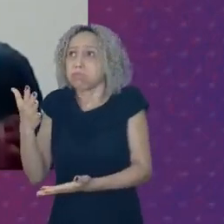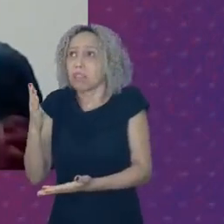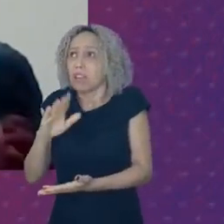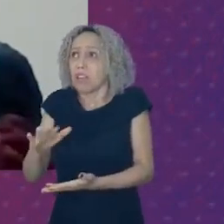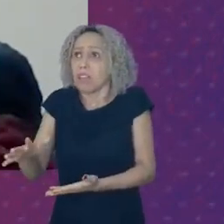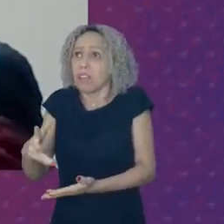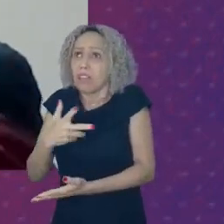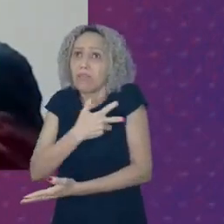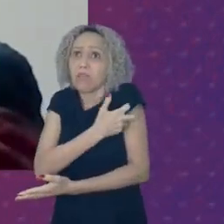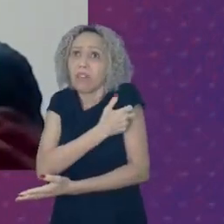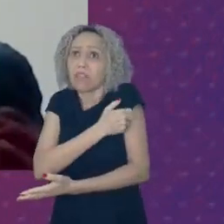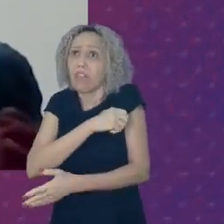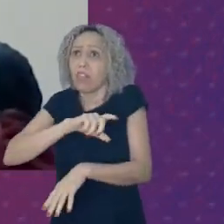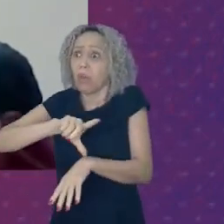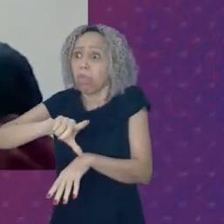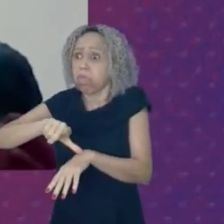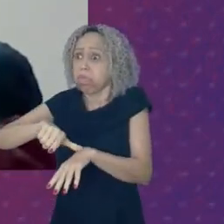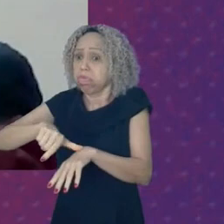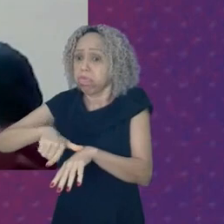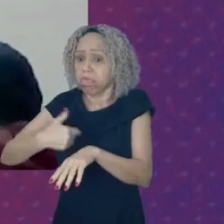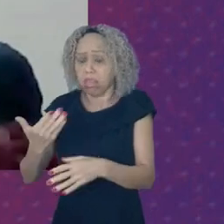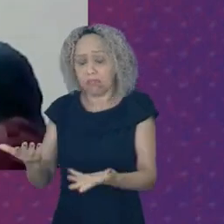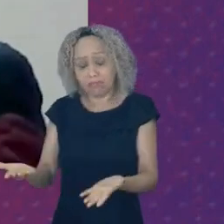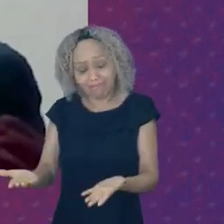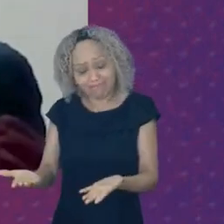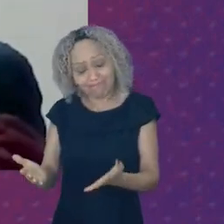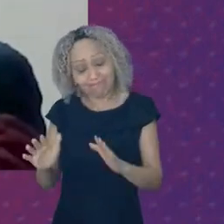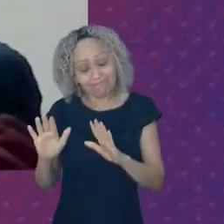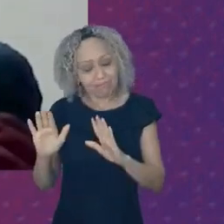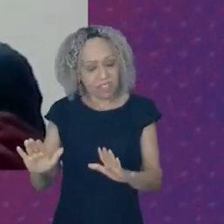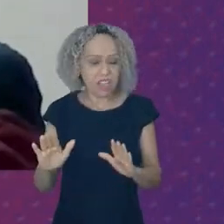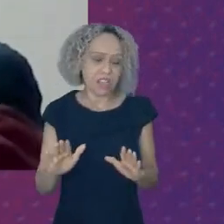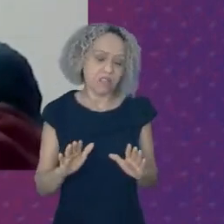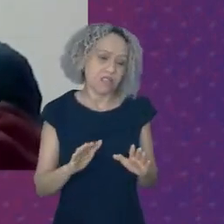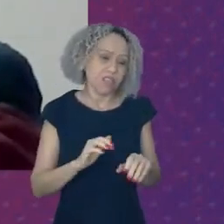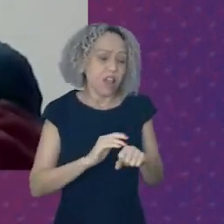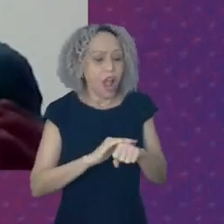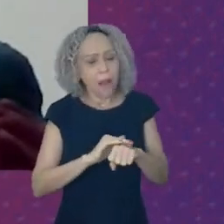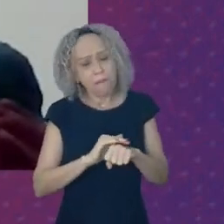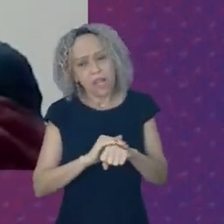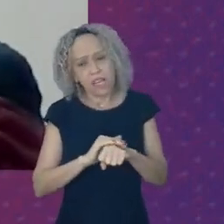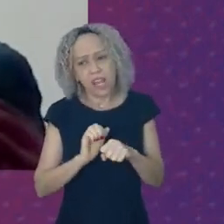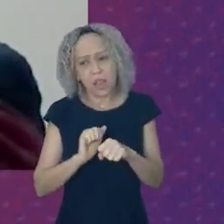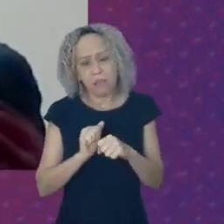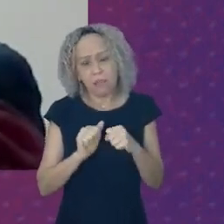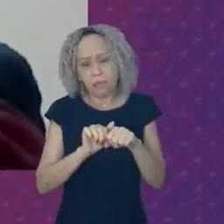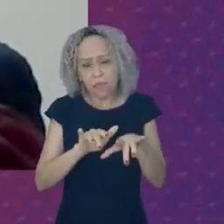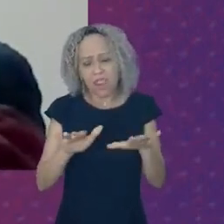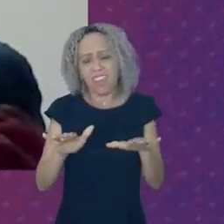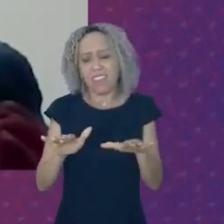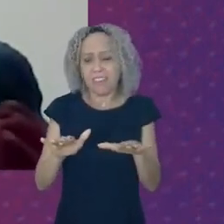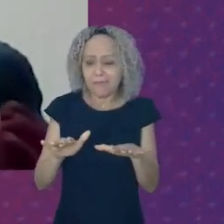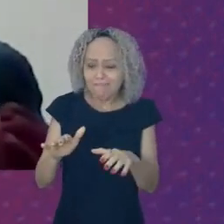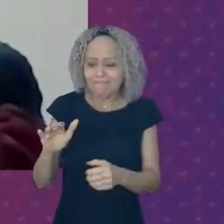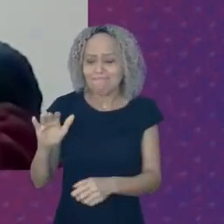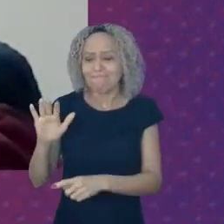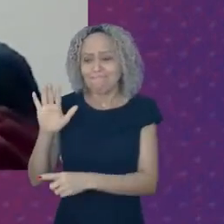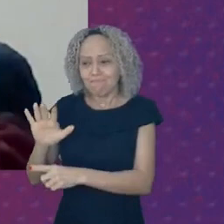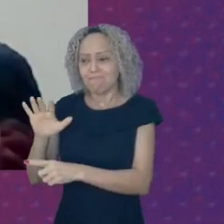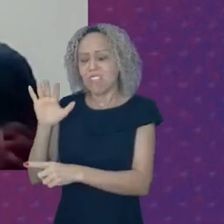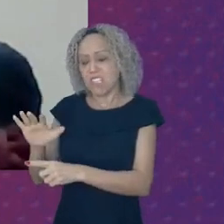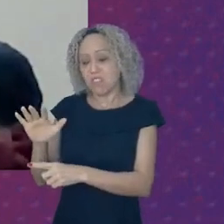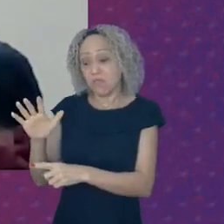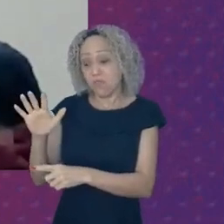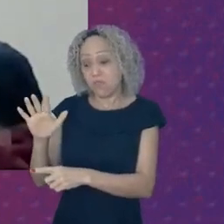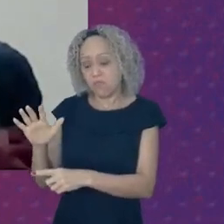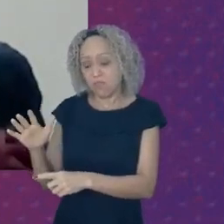só fruto da pandemia, é claro que a pandemia também trouxe isso muito forte, mas isso acabou sendo também, não